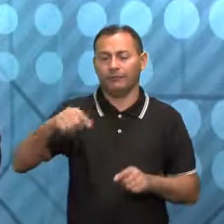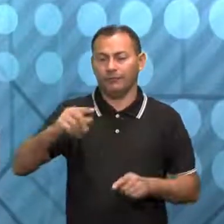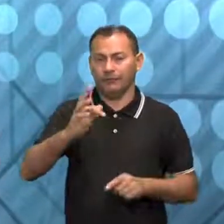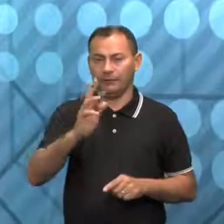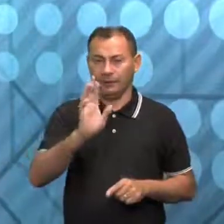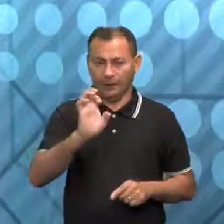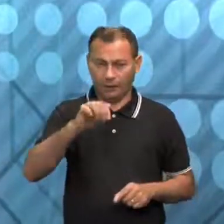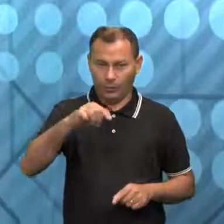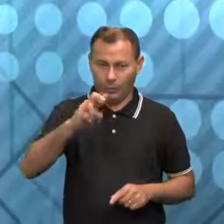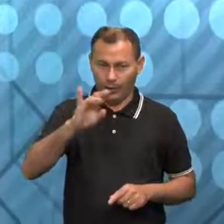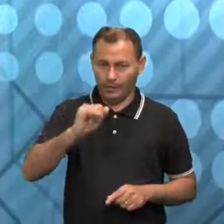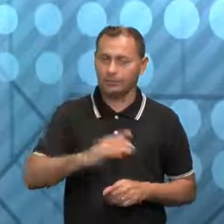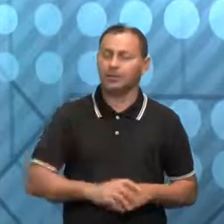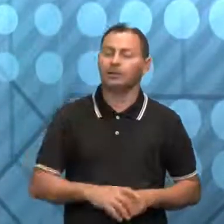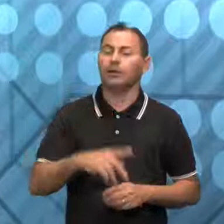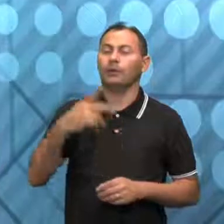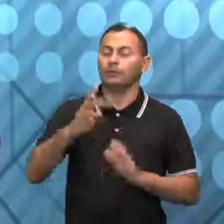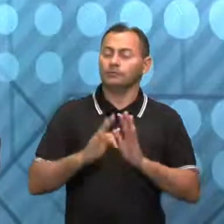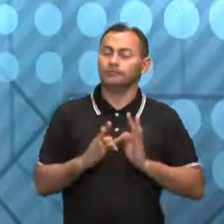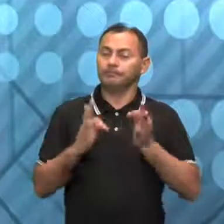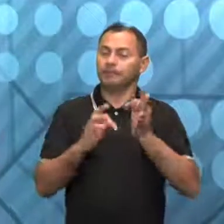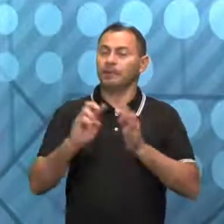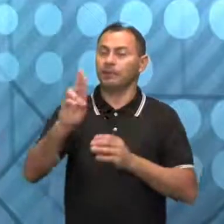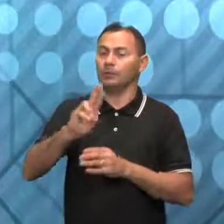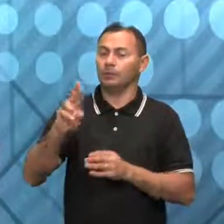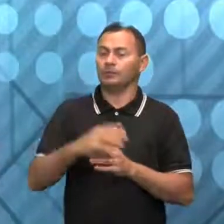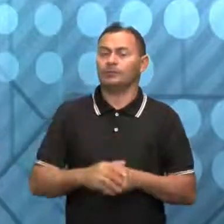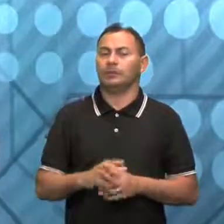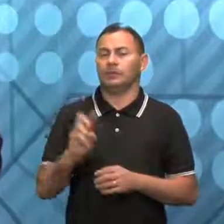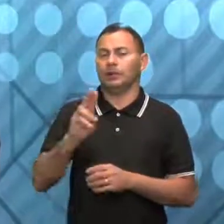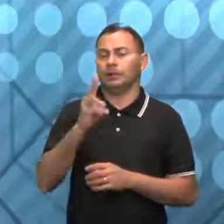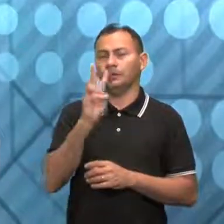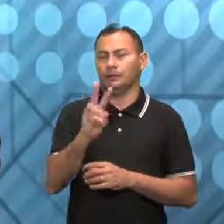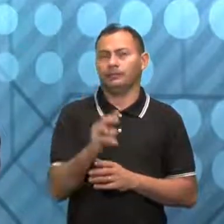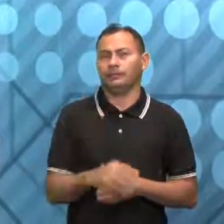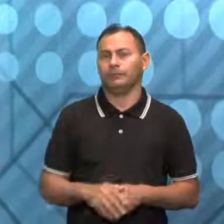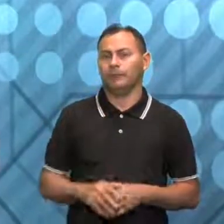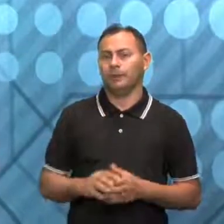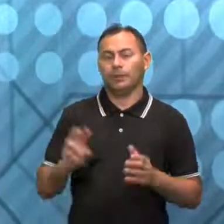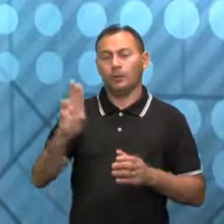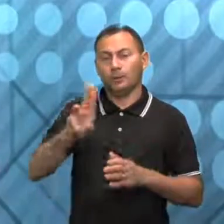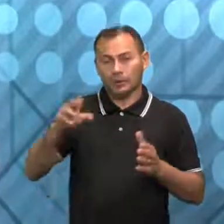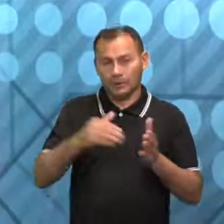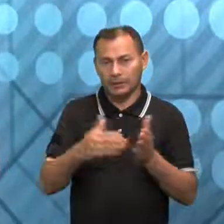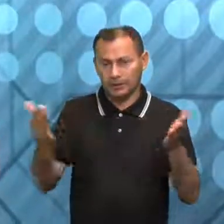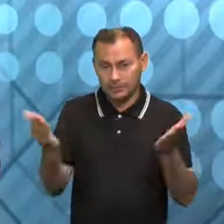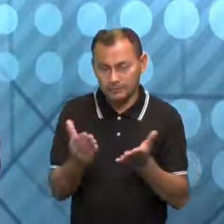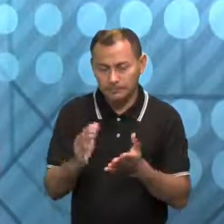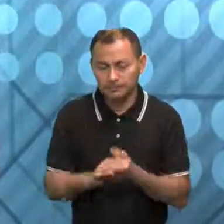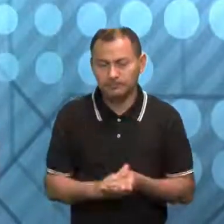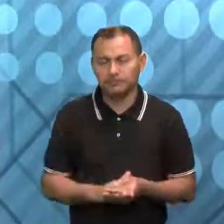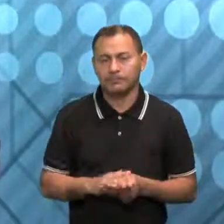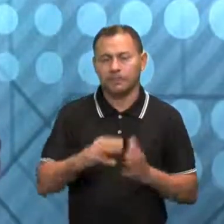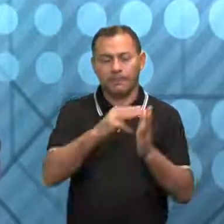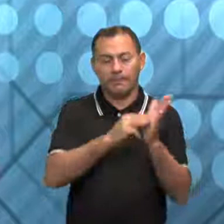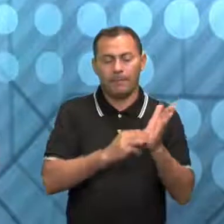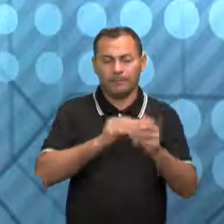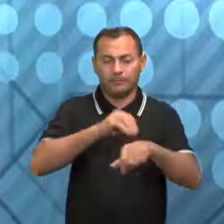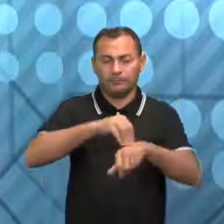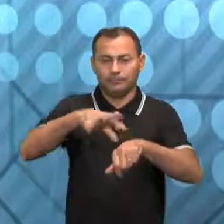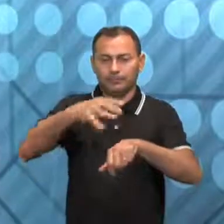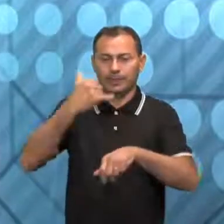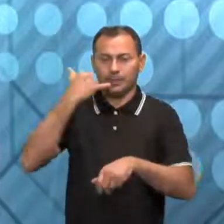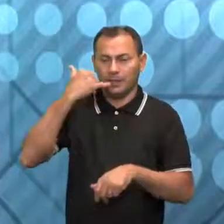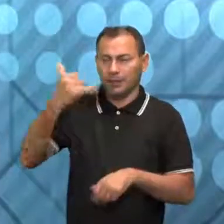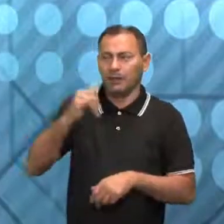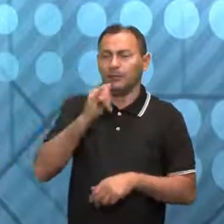ela combina essas duas multiplexações. É uma tecnologia que é muito atual, é utilizada até hoje em dia nos métodos de transmissão celular,